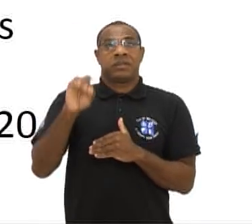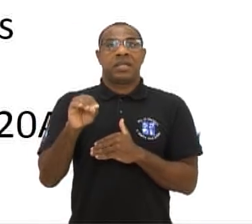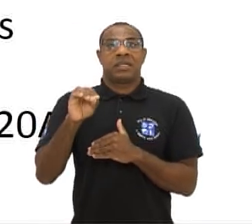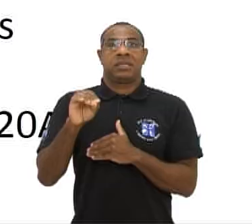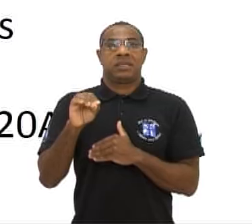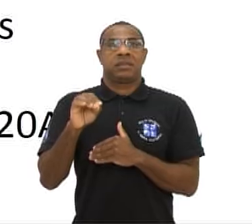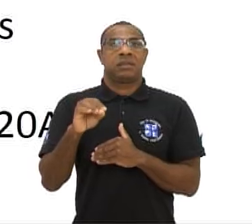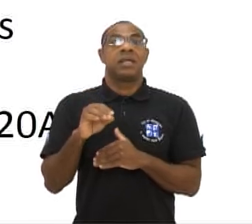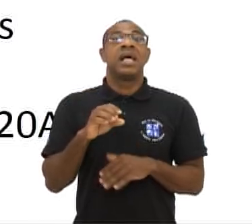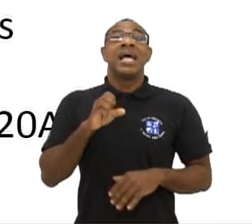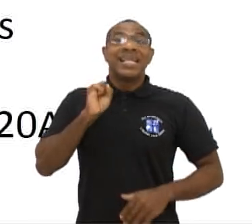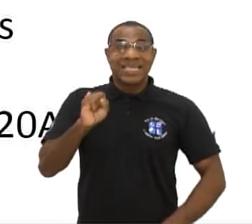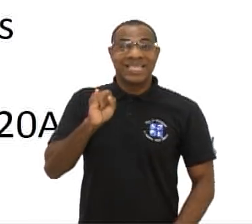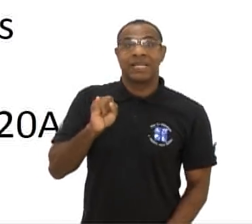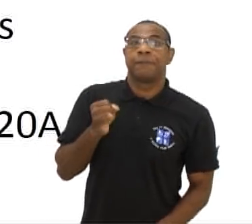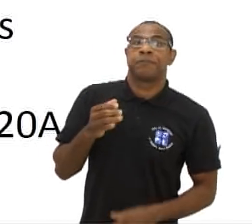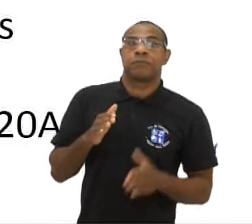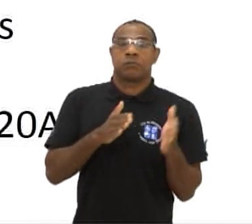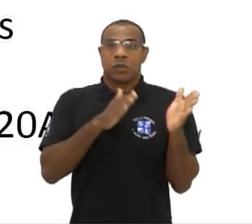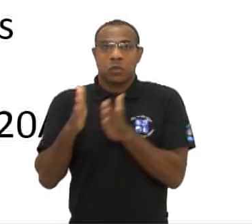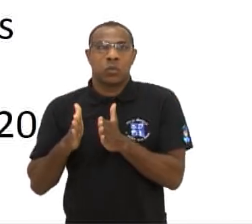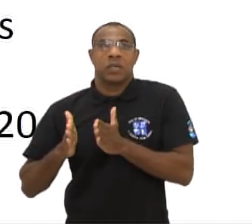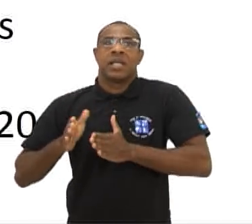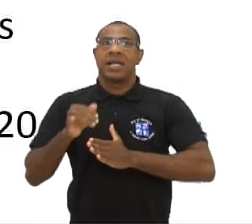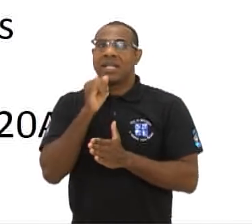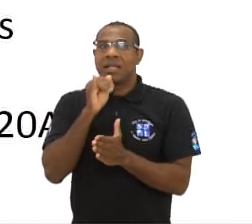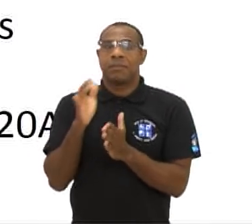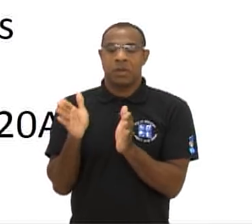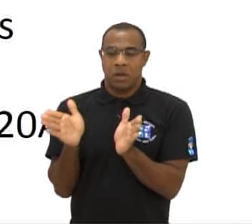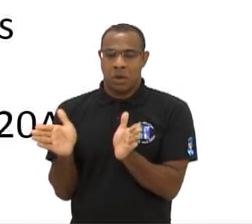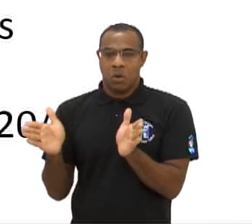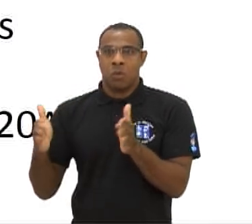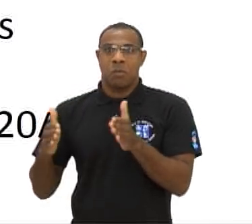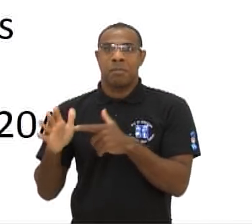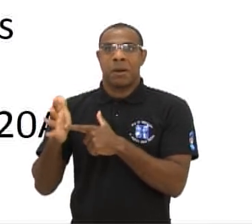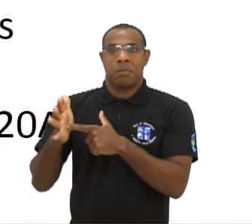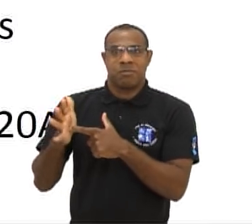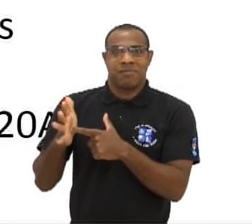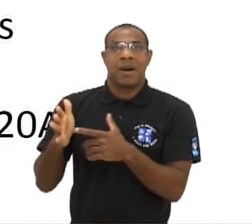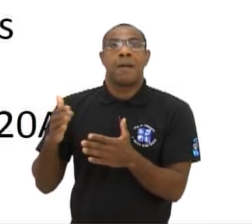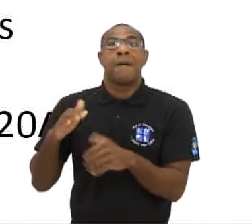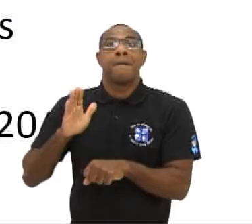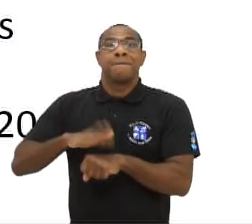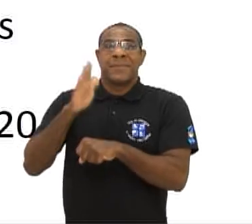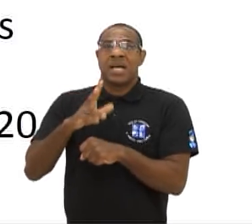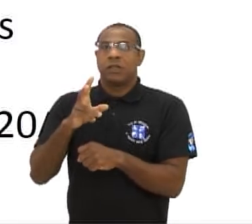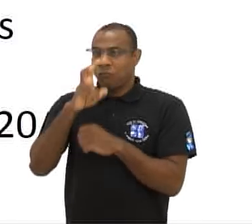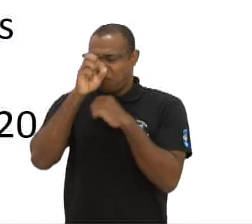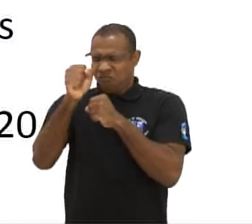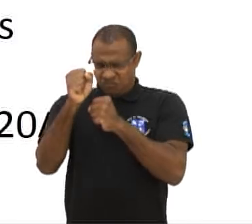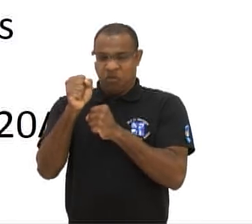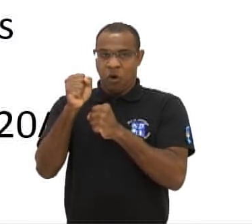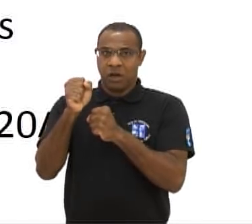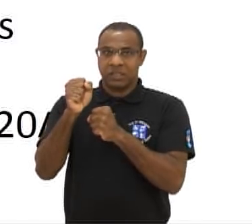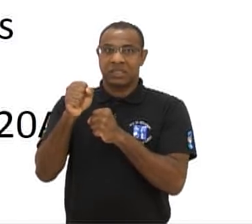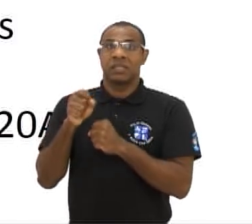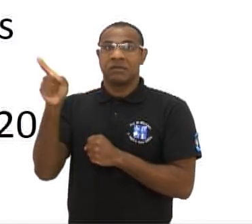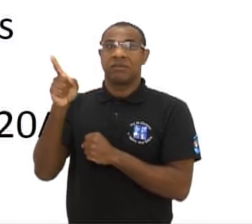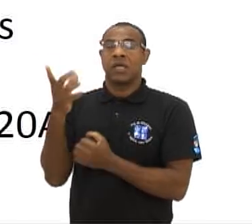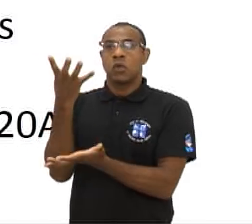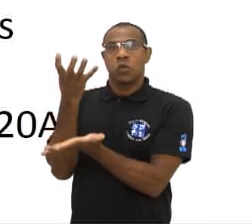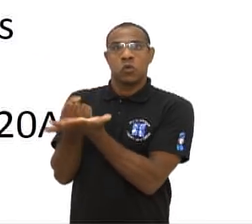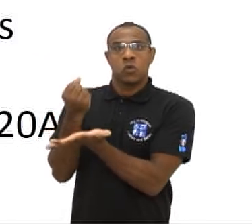mais potente, né, ou seja, que vai consumir mais corrente elétrica do circuito, eu vou